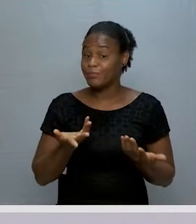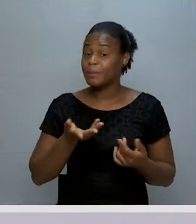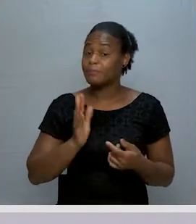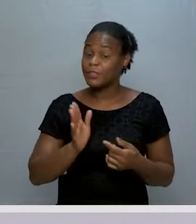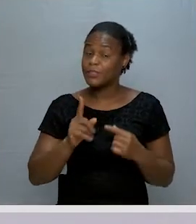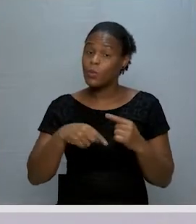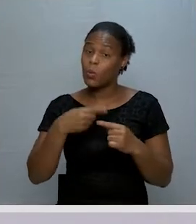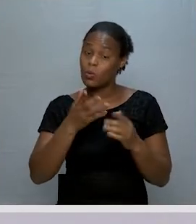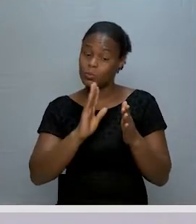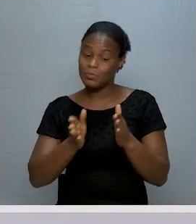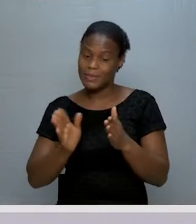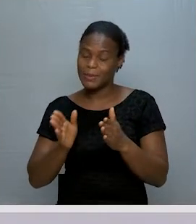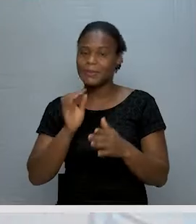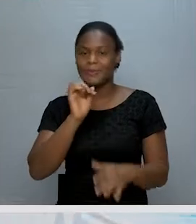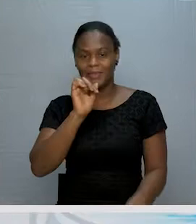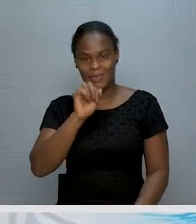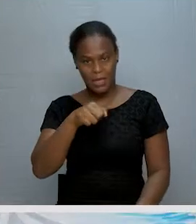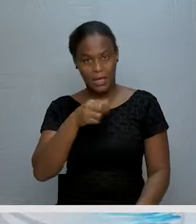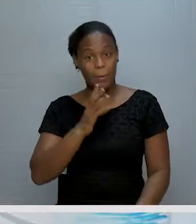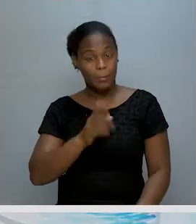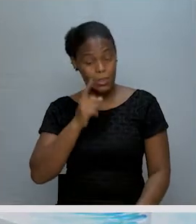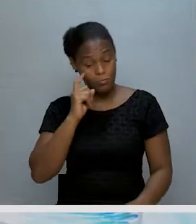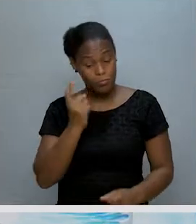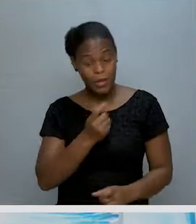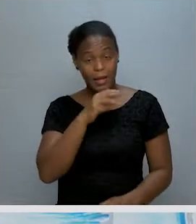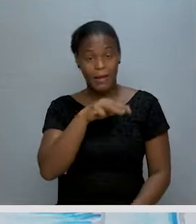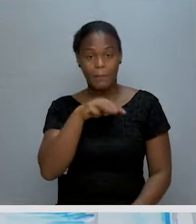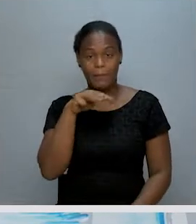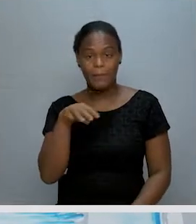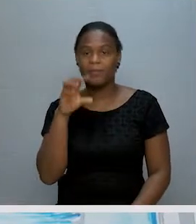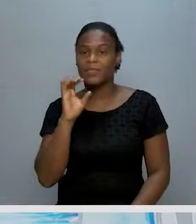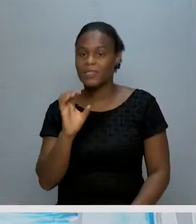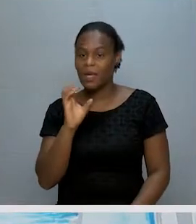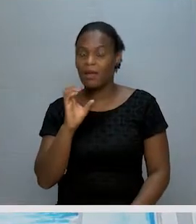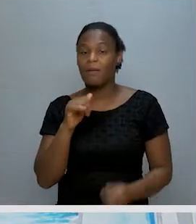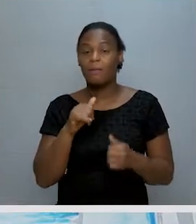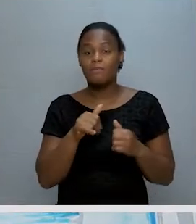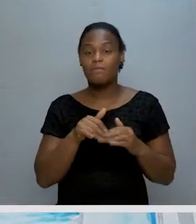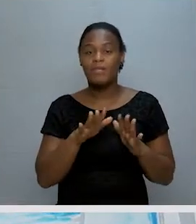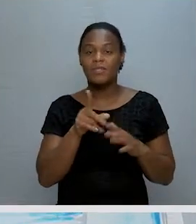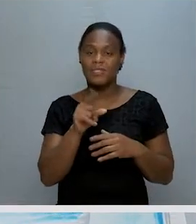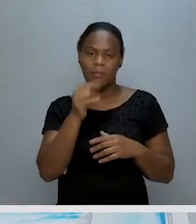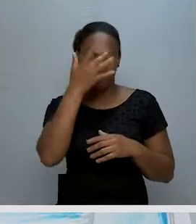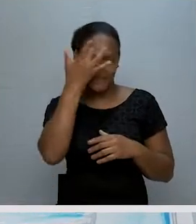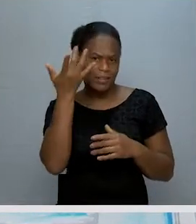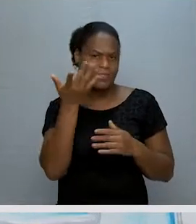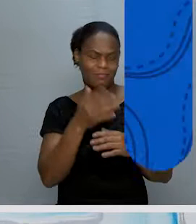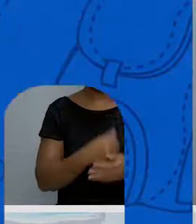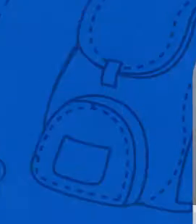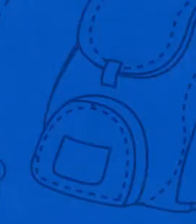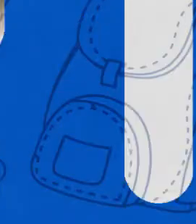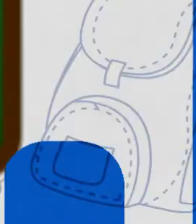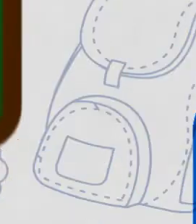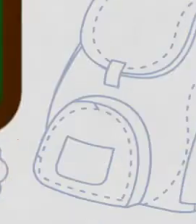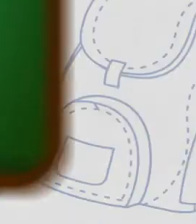Exige outro processo. Sim, temos que ir à procura do MMC, mas também é fácil de